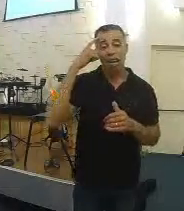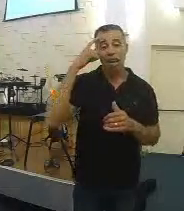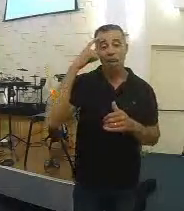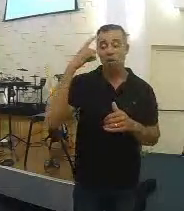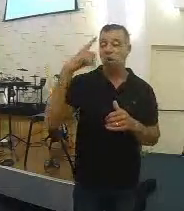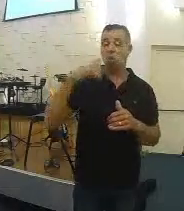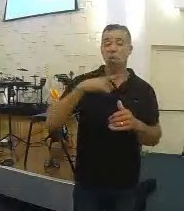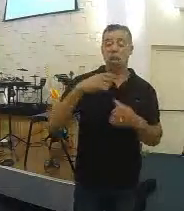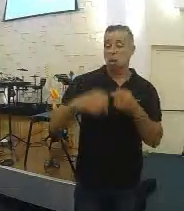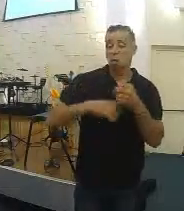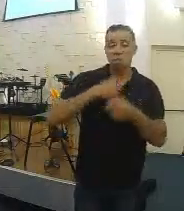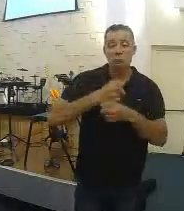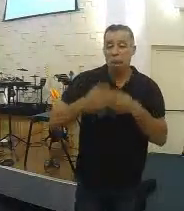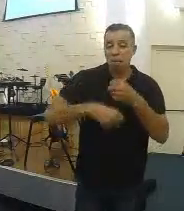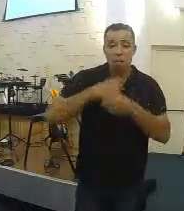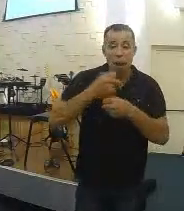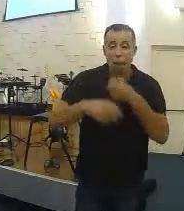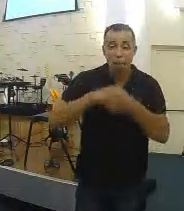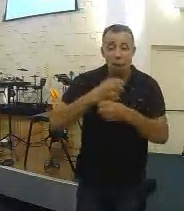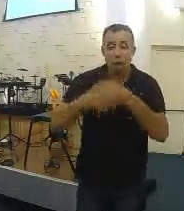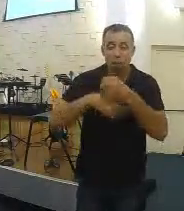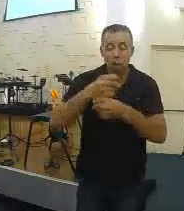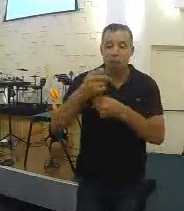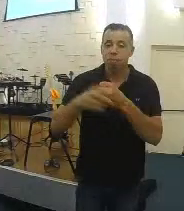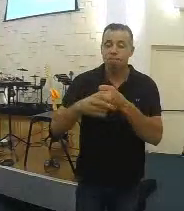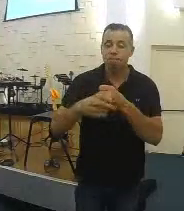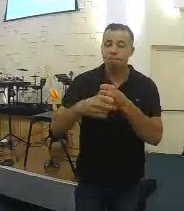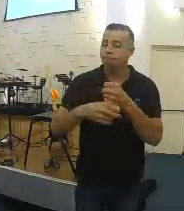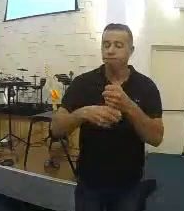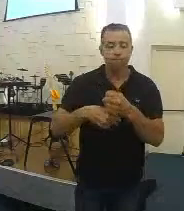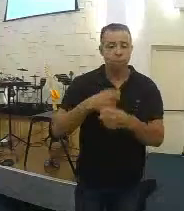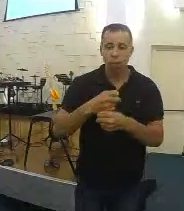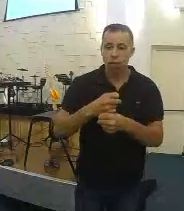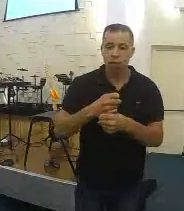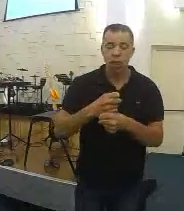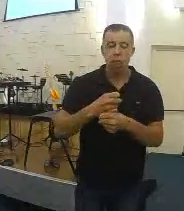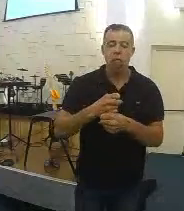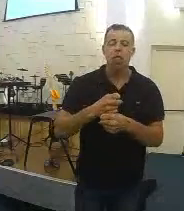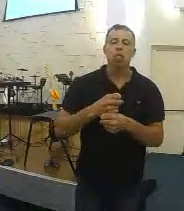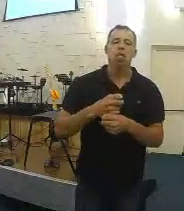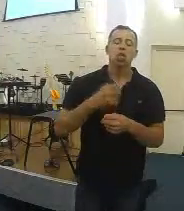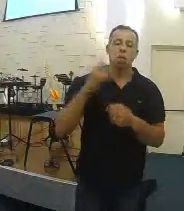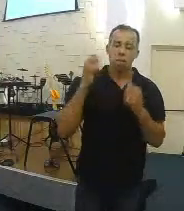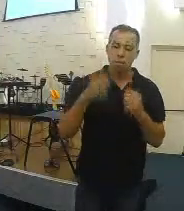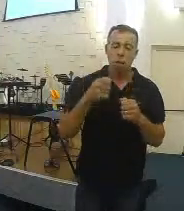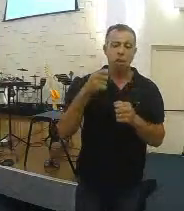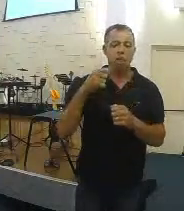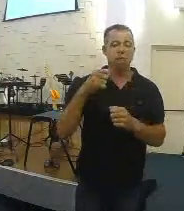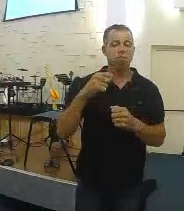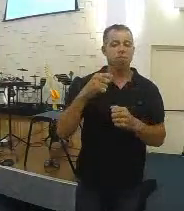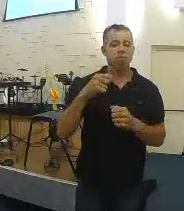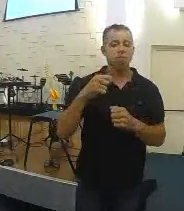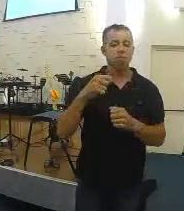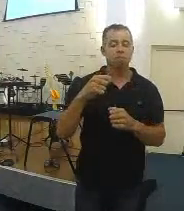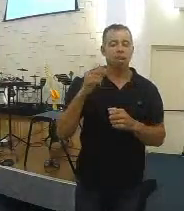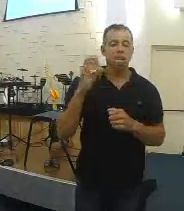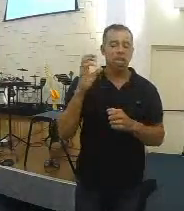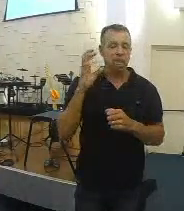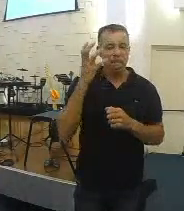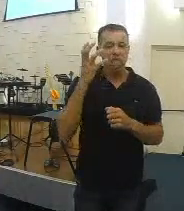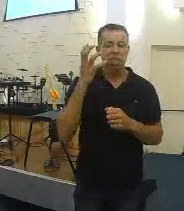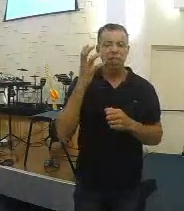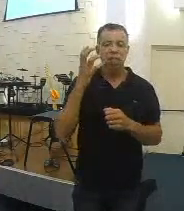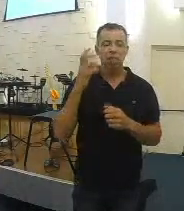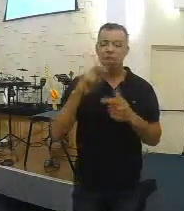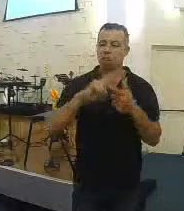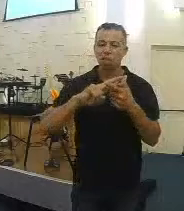que você pode até gastar tempo irrefletidamente. Você pode até passar um tempo da sua vida sem valorizar a sua vida, sem ter um